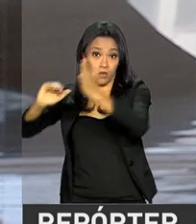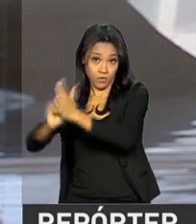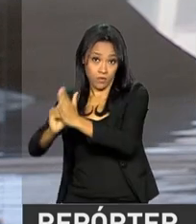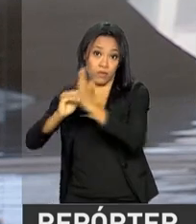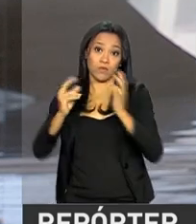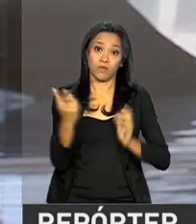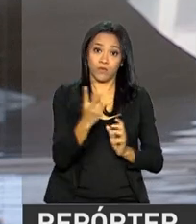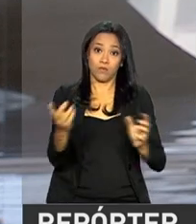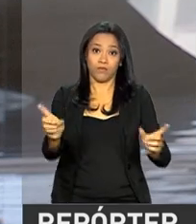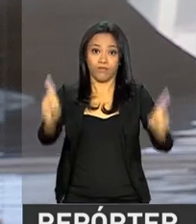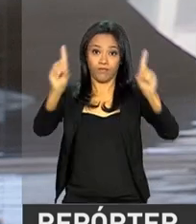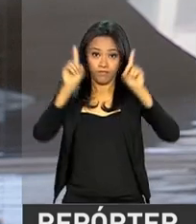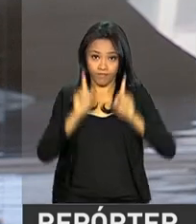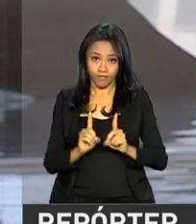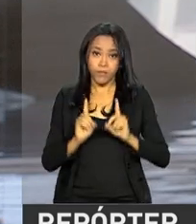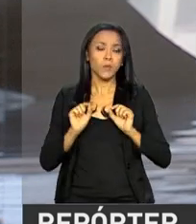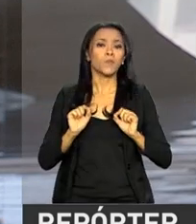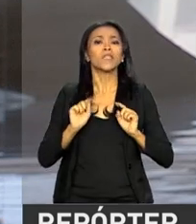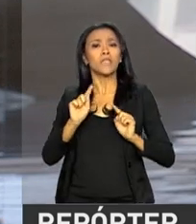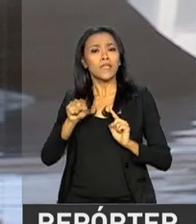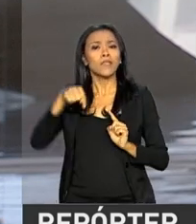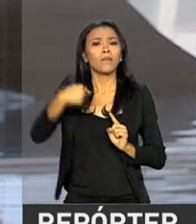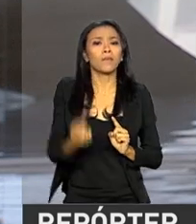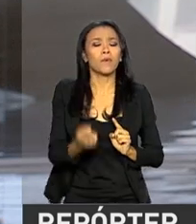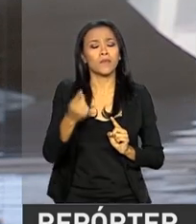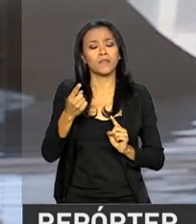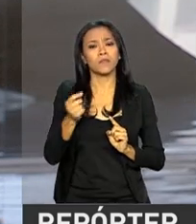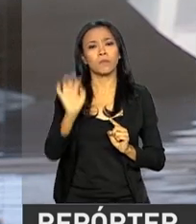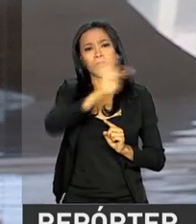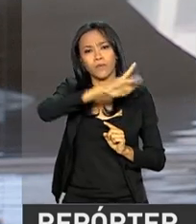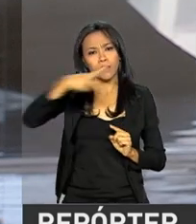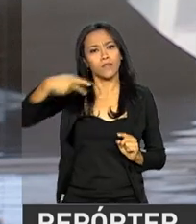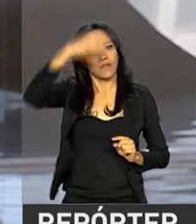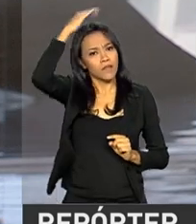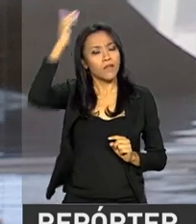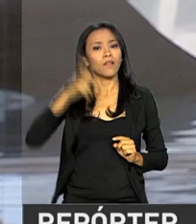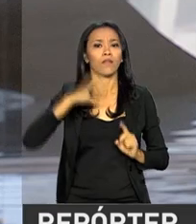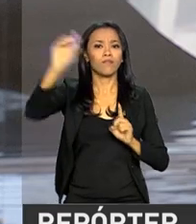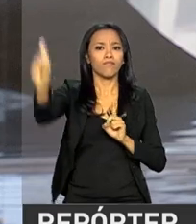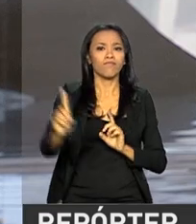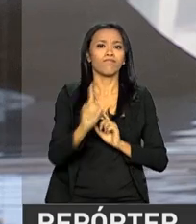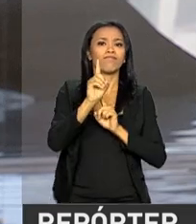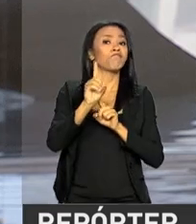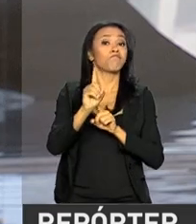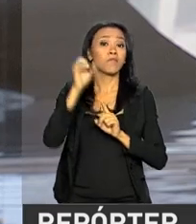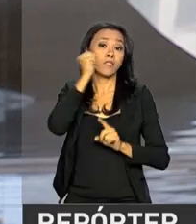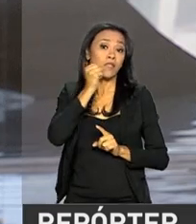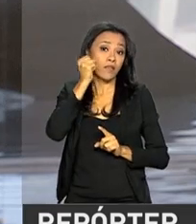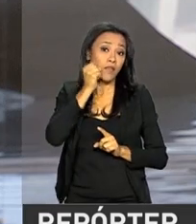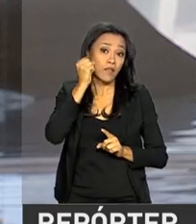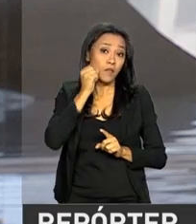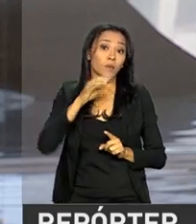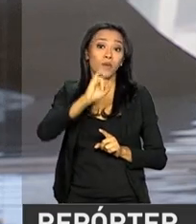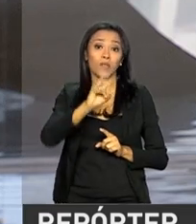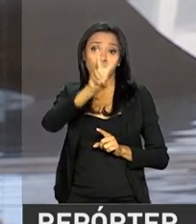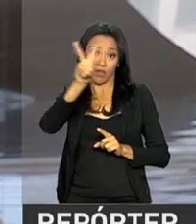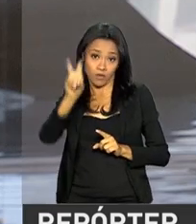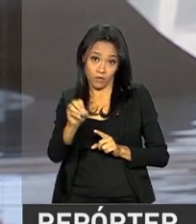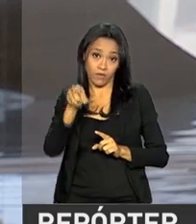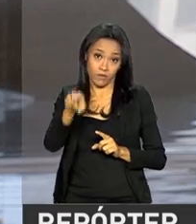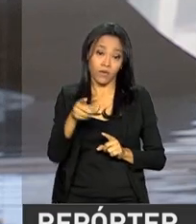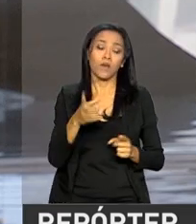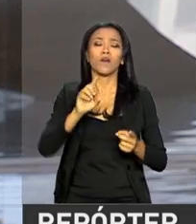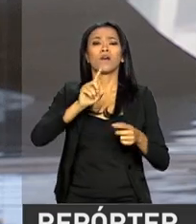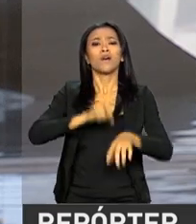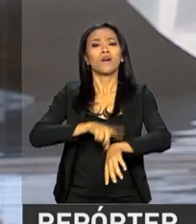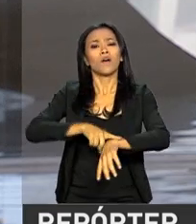deputado andré moura em seguida o presidente recebe o senador ivo cassol do pp de rondônia já às 11